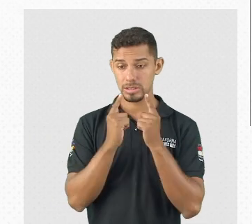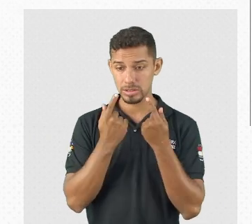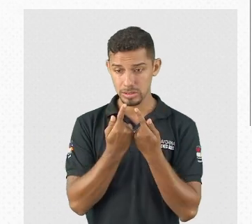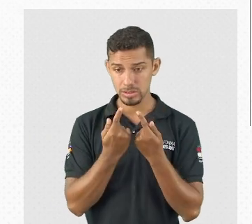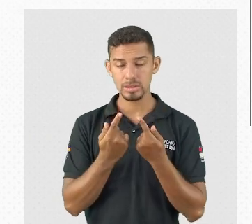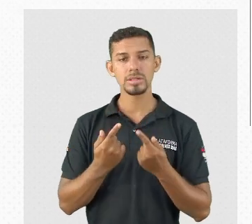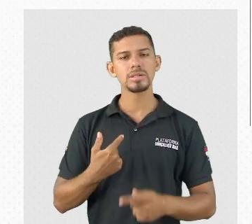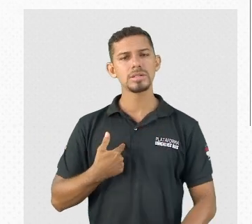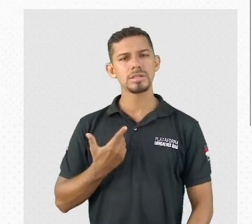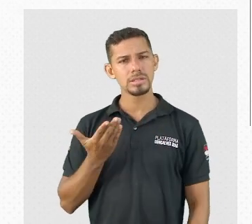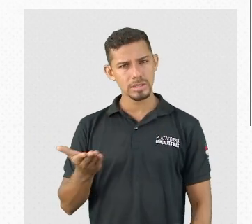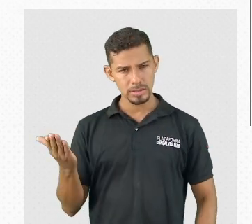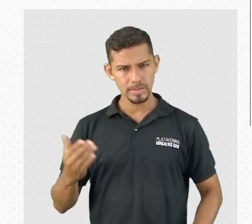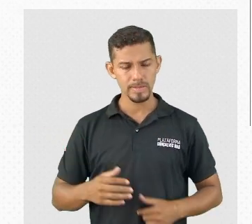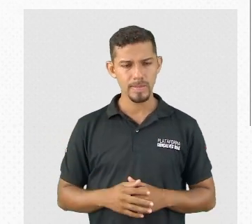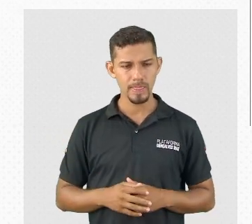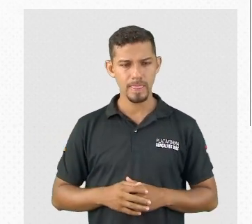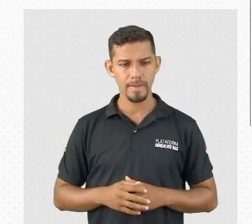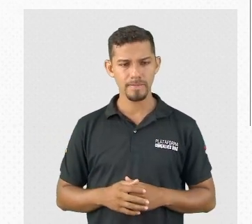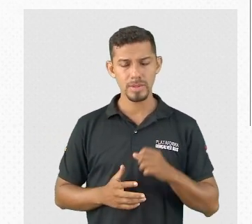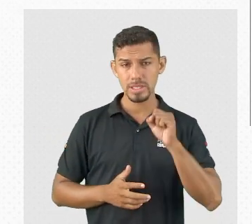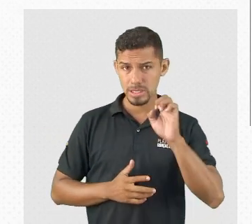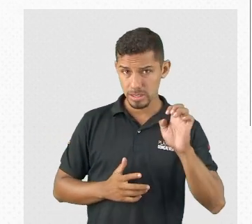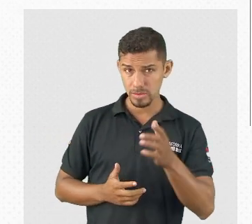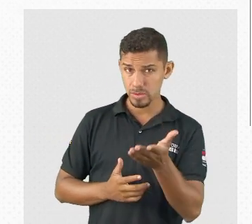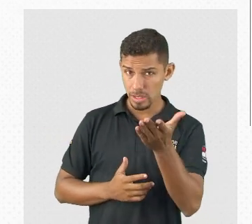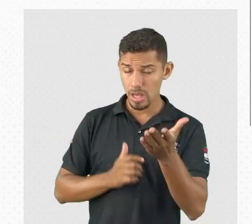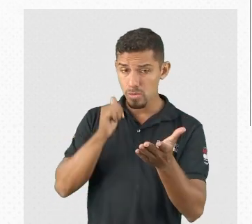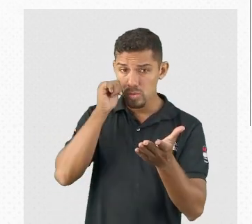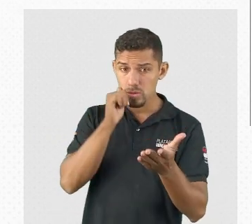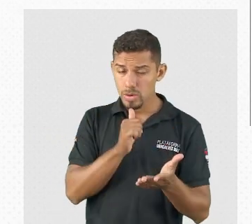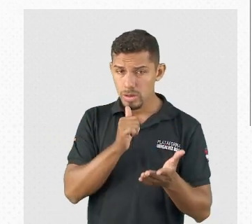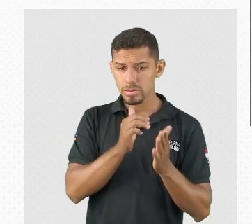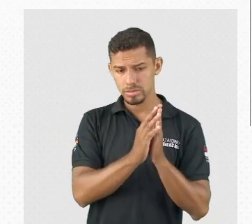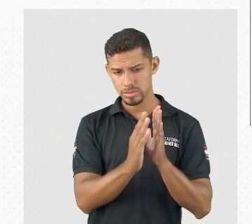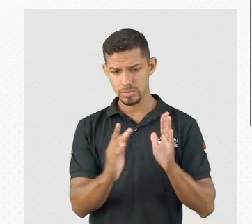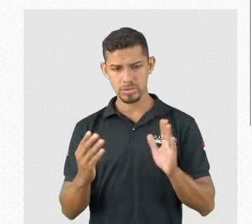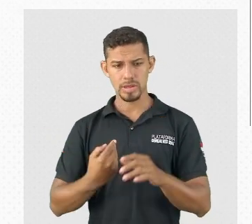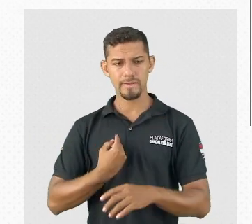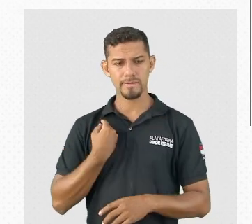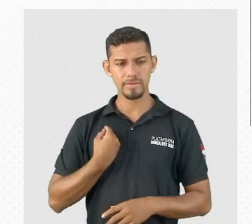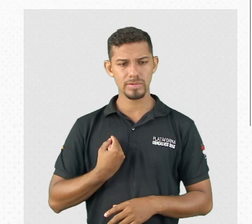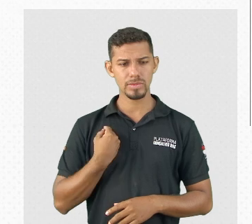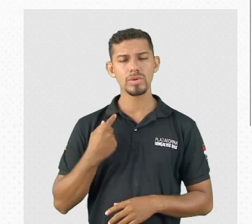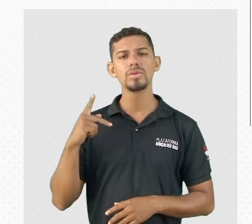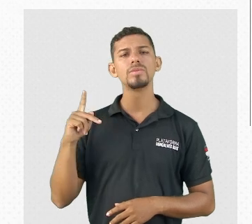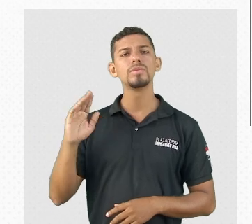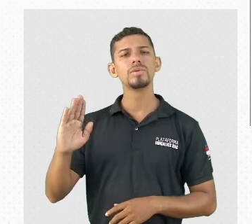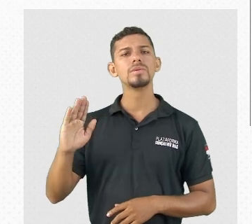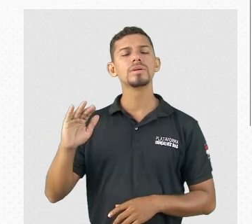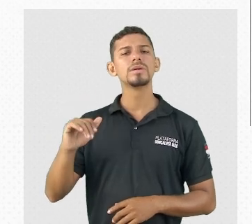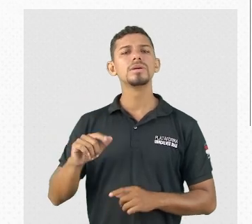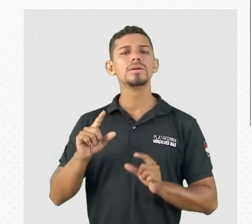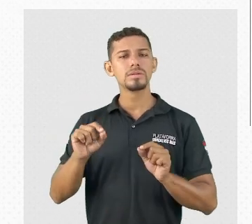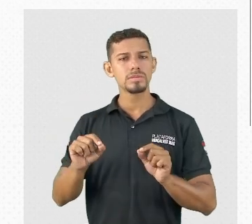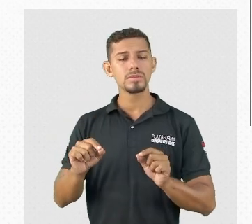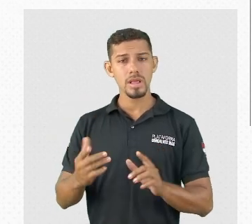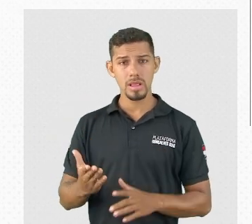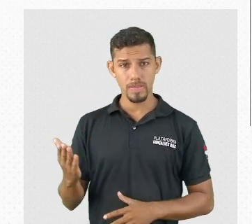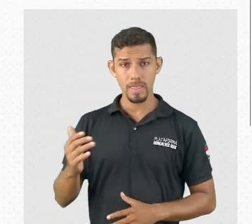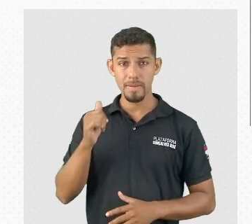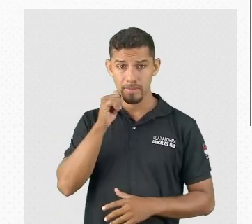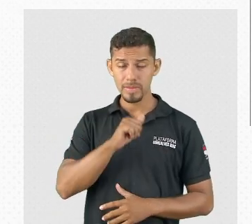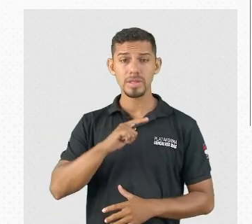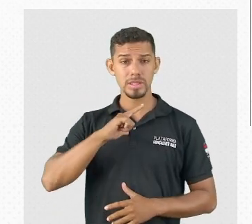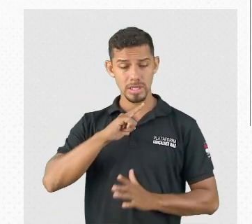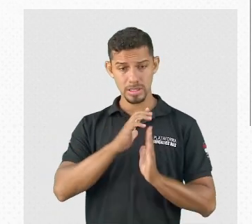te representa, né? Ou seja, se você é mulher, ao longo da sua vida aí, pública como mulher, essa mulher têm